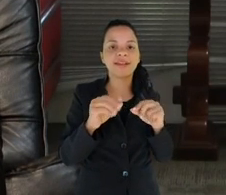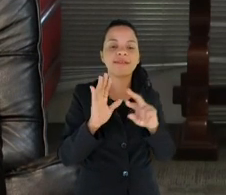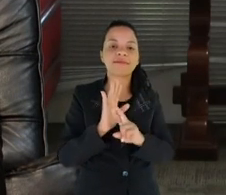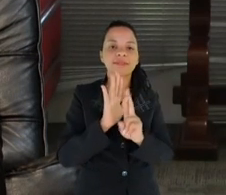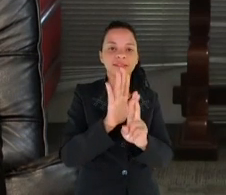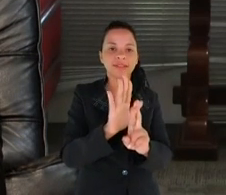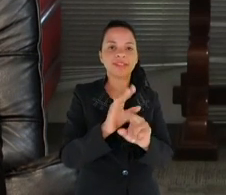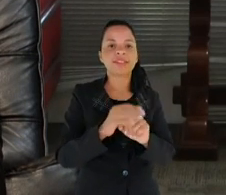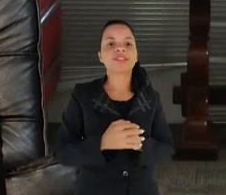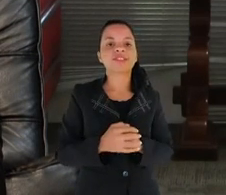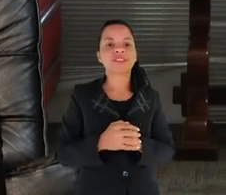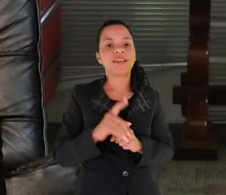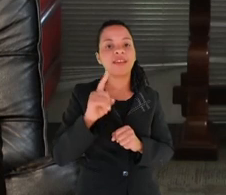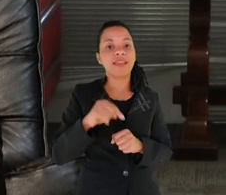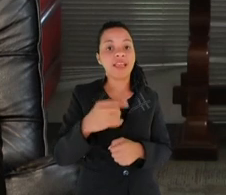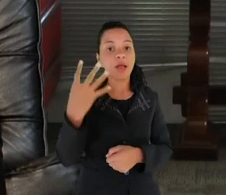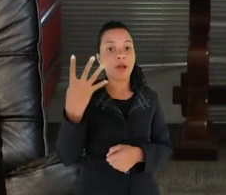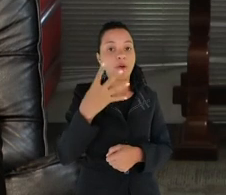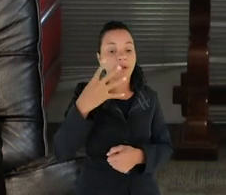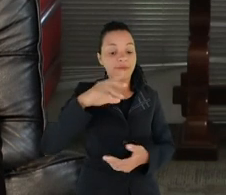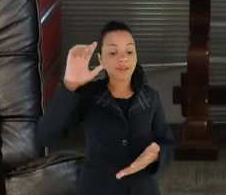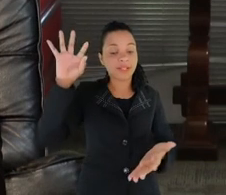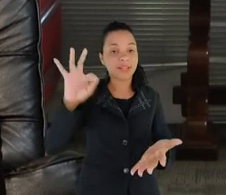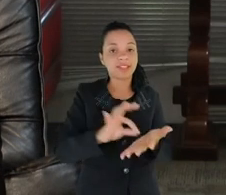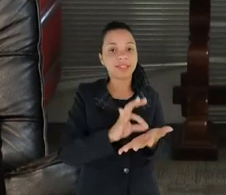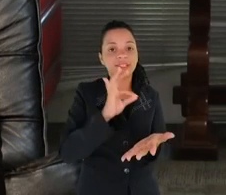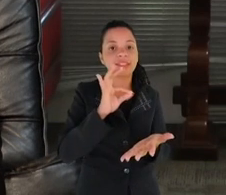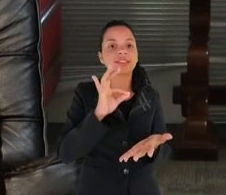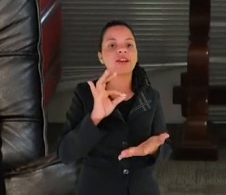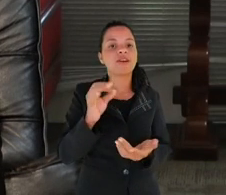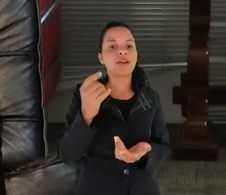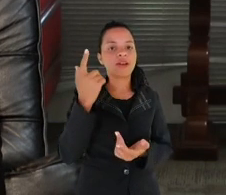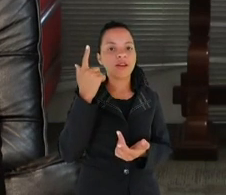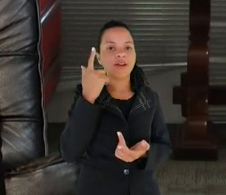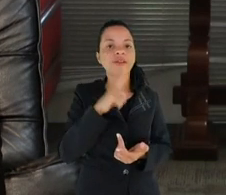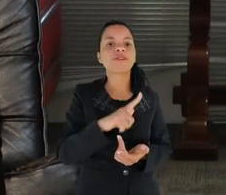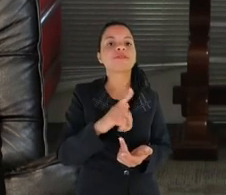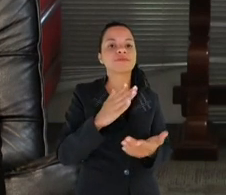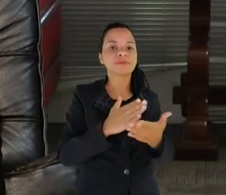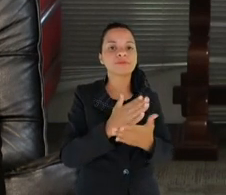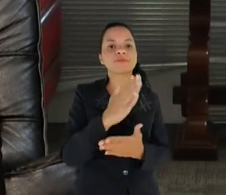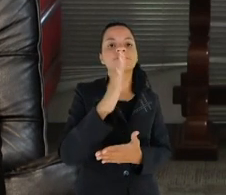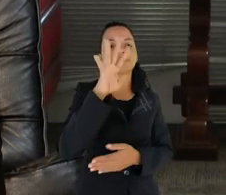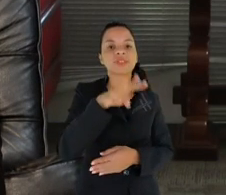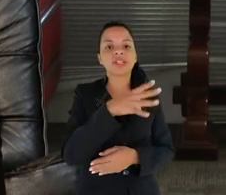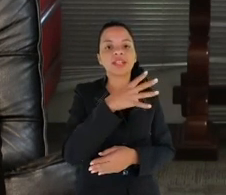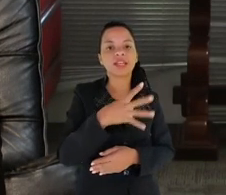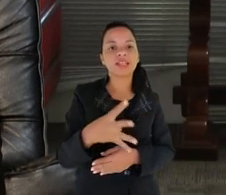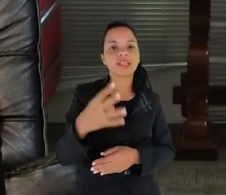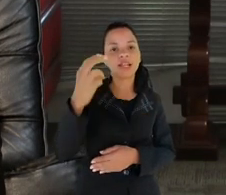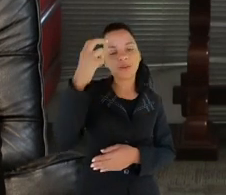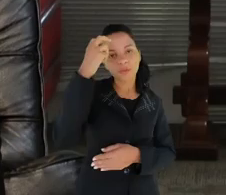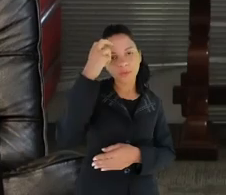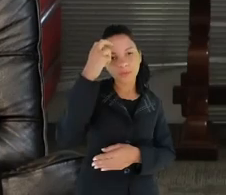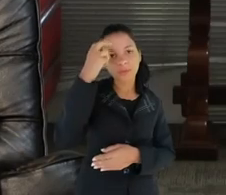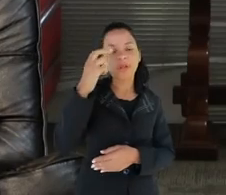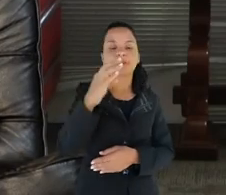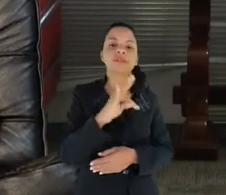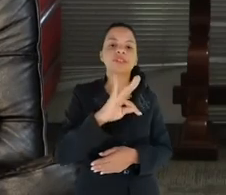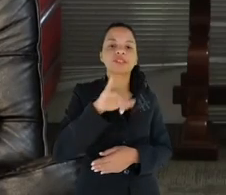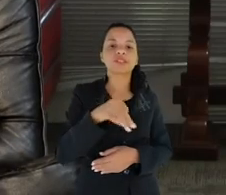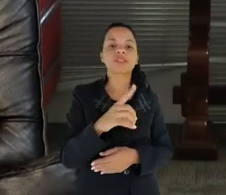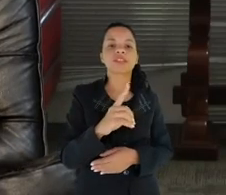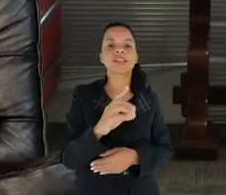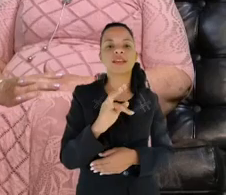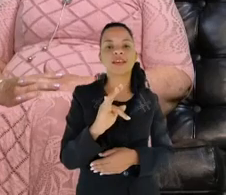em que se inscreveu e foi selecionada para participar do calendário cultural do Memorial TJDFT. Dinorá, mais